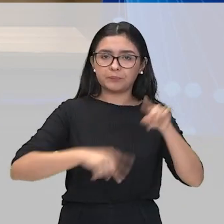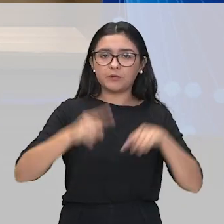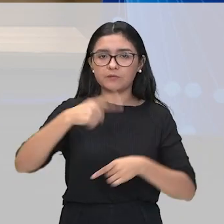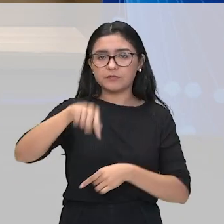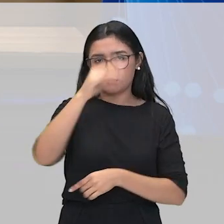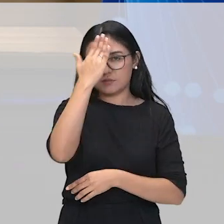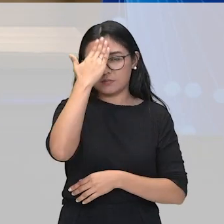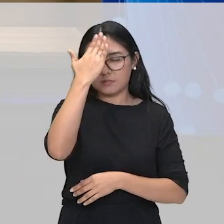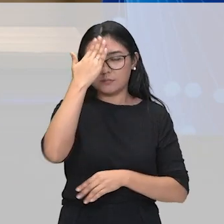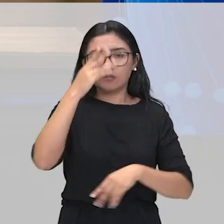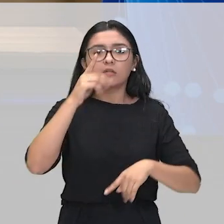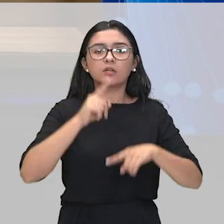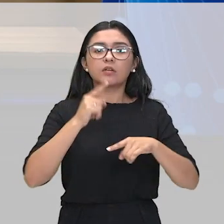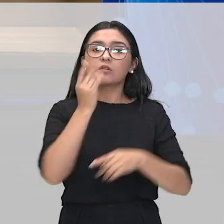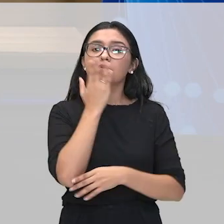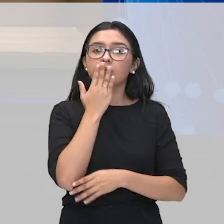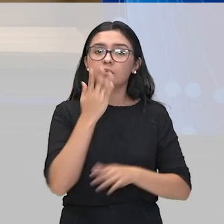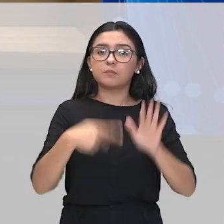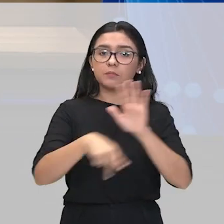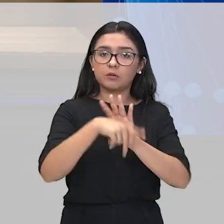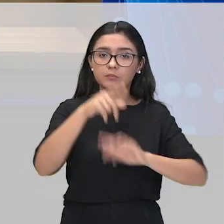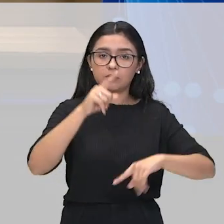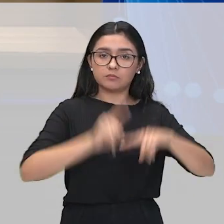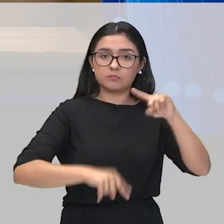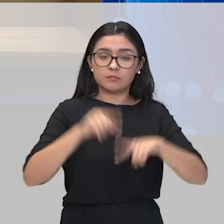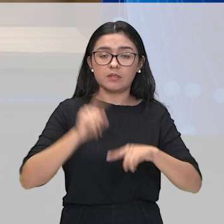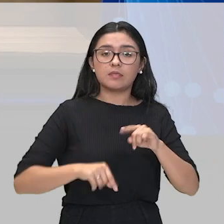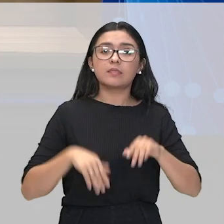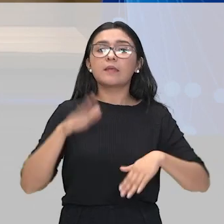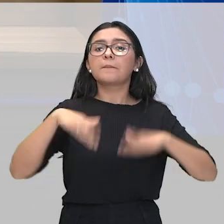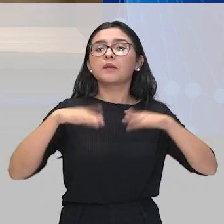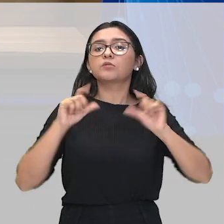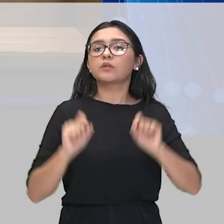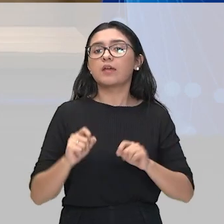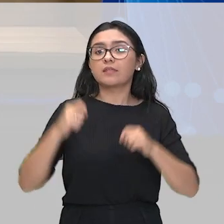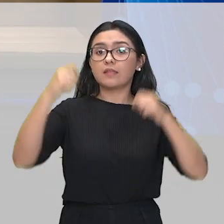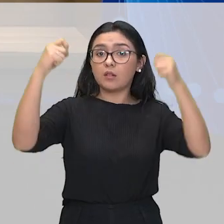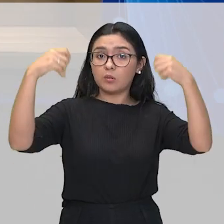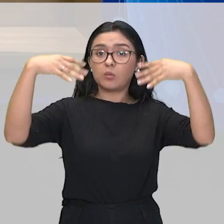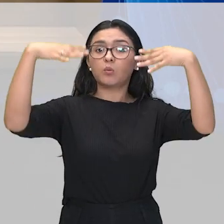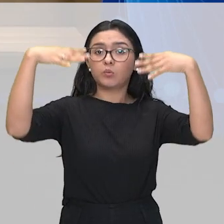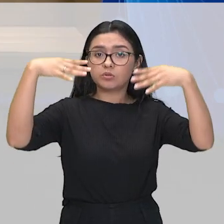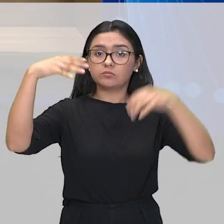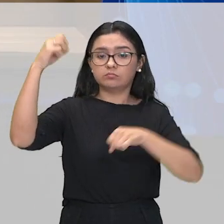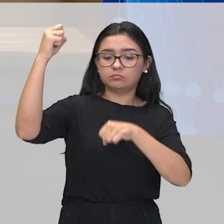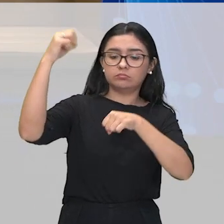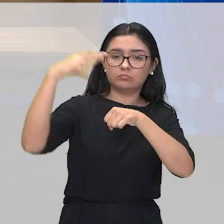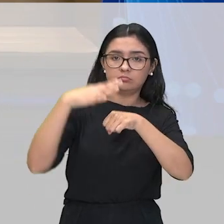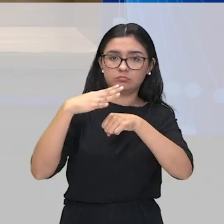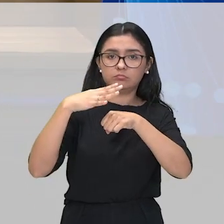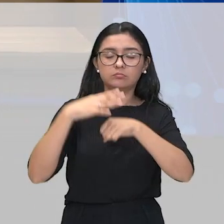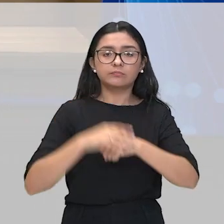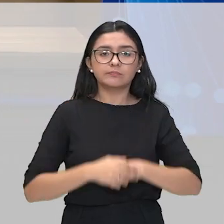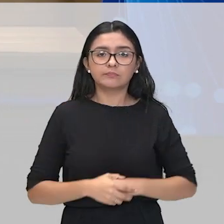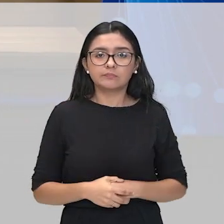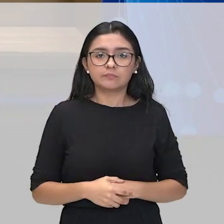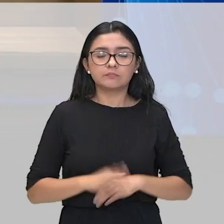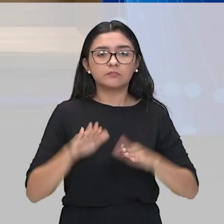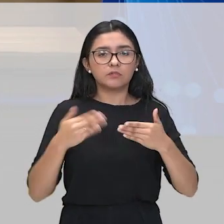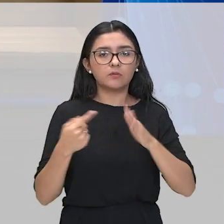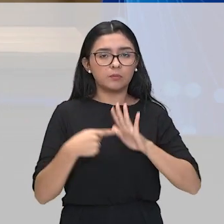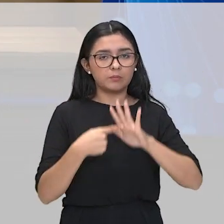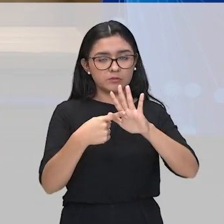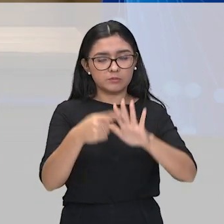sabia que as cores dos objetos dependem também da luz que chega até eles? Então, para te